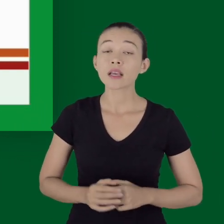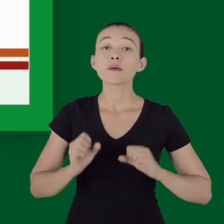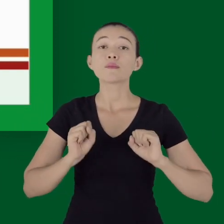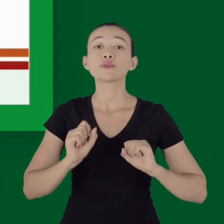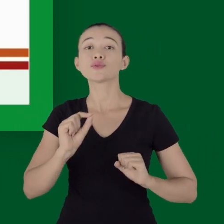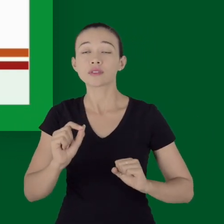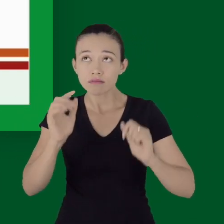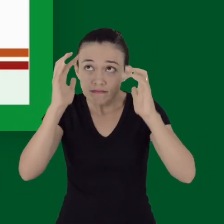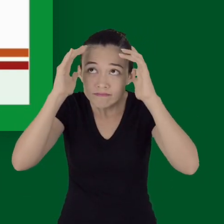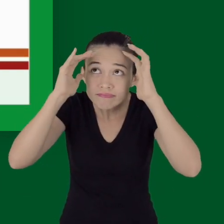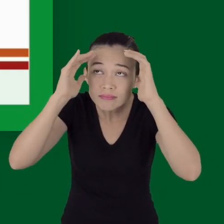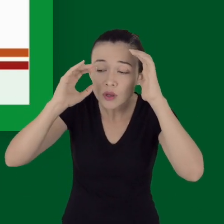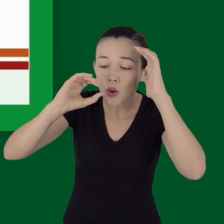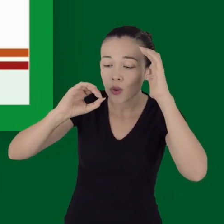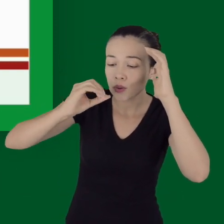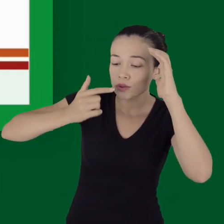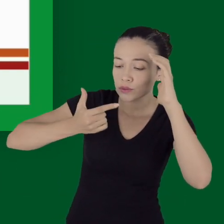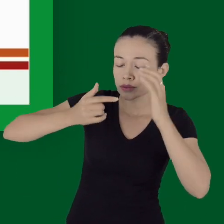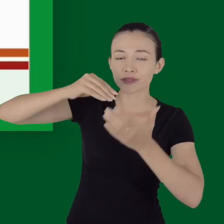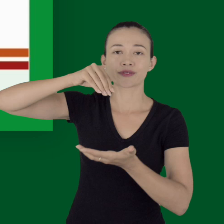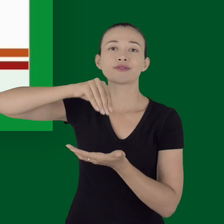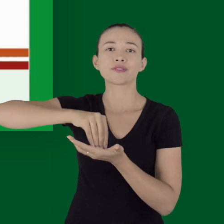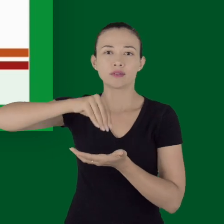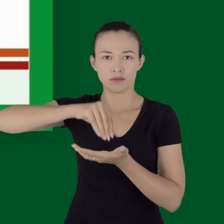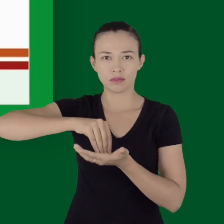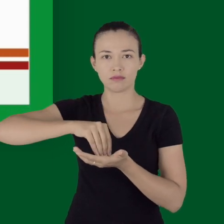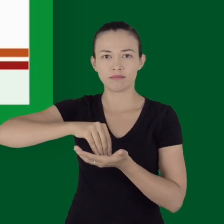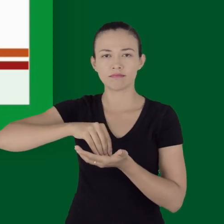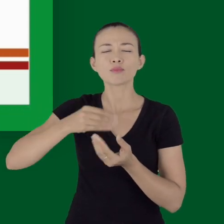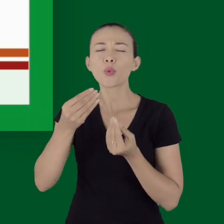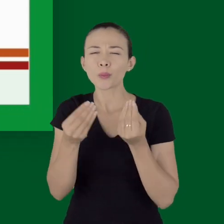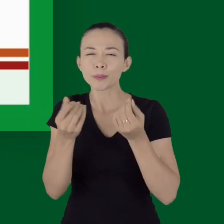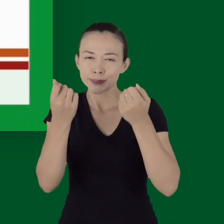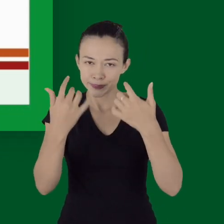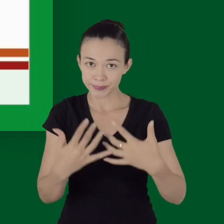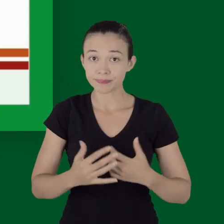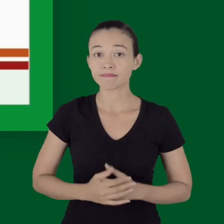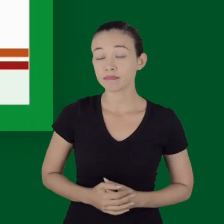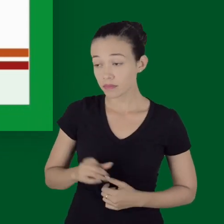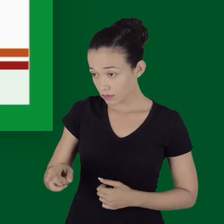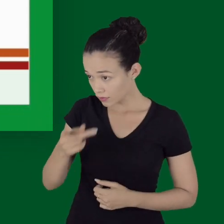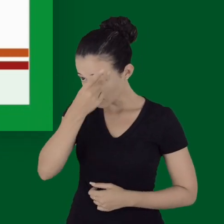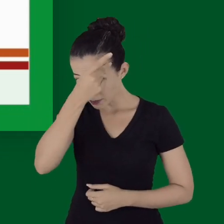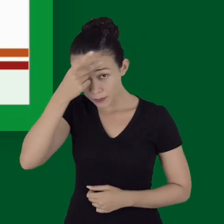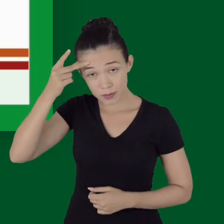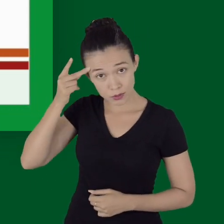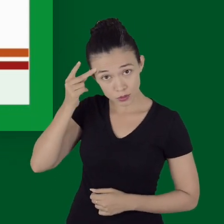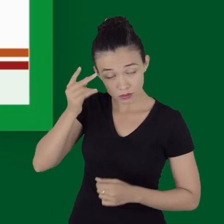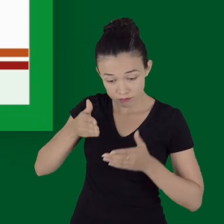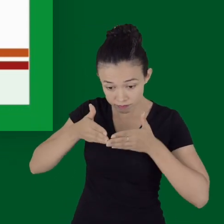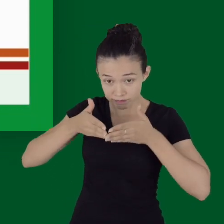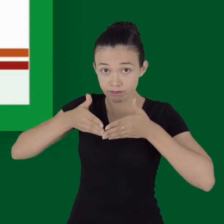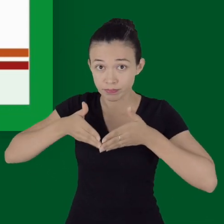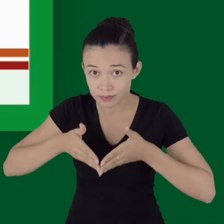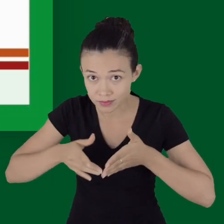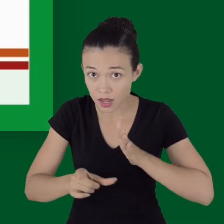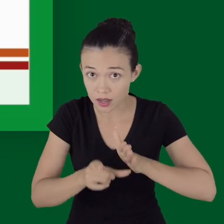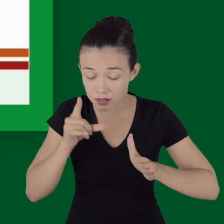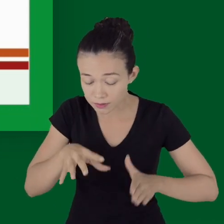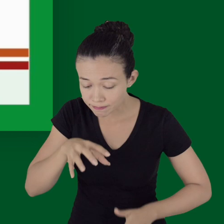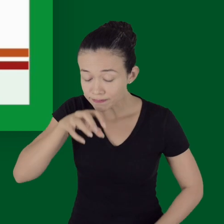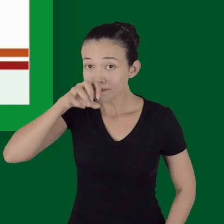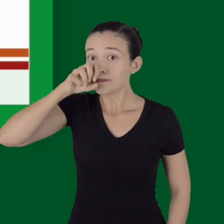ocorrer essa questão do blackout hipóxico, né? Que o nadador ele faz uma hiperventilação intencional quando ele vai